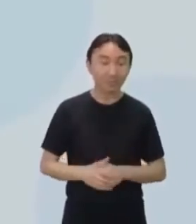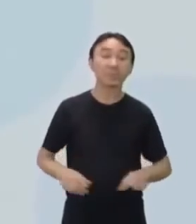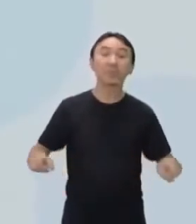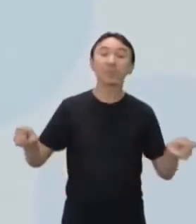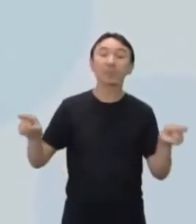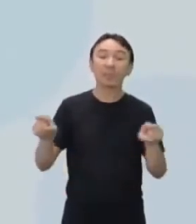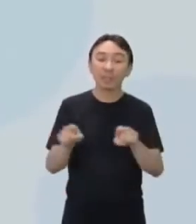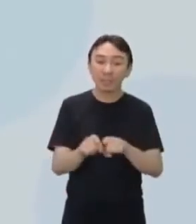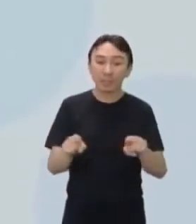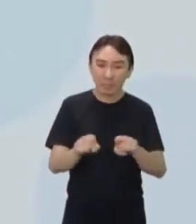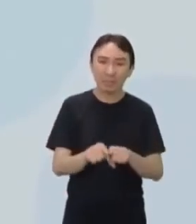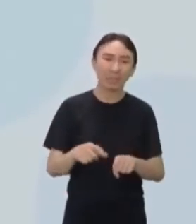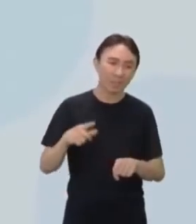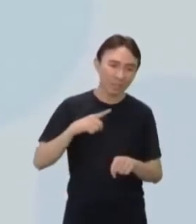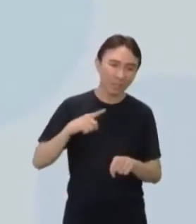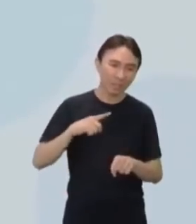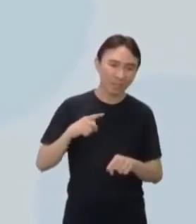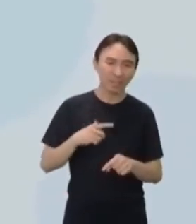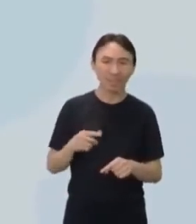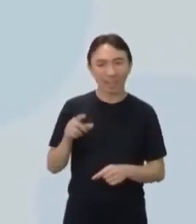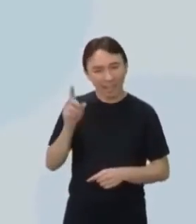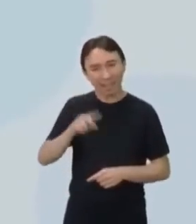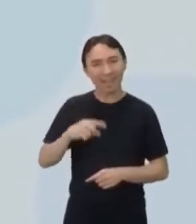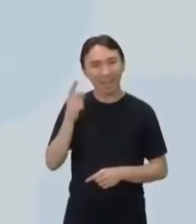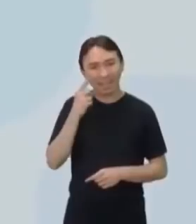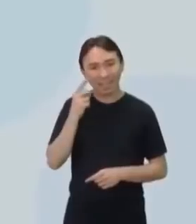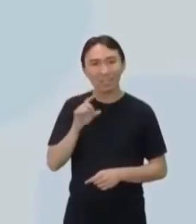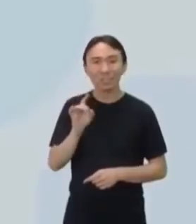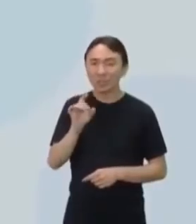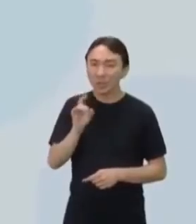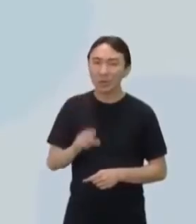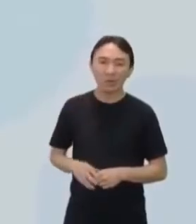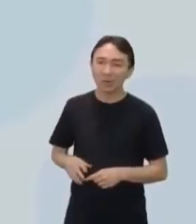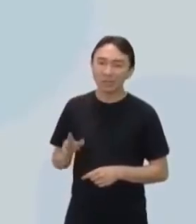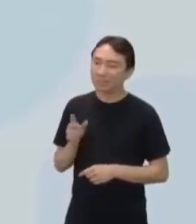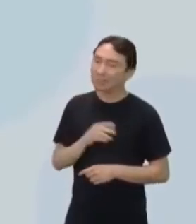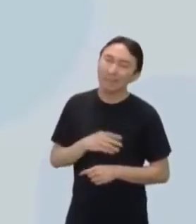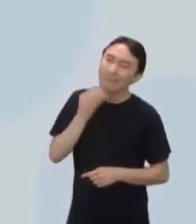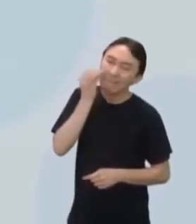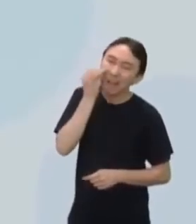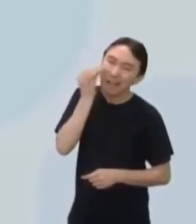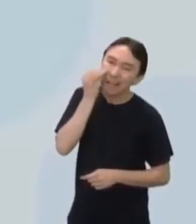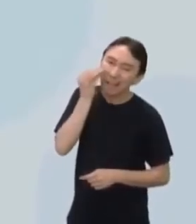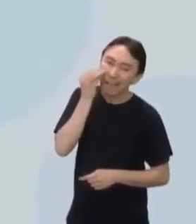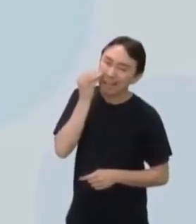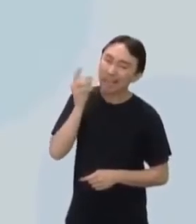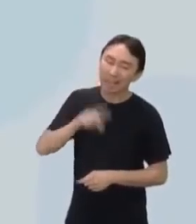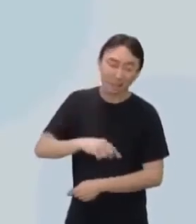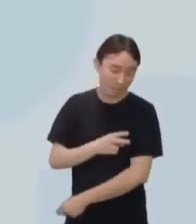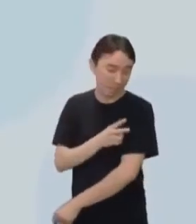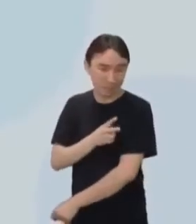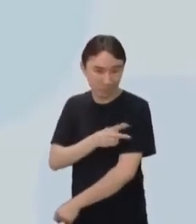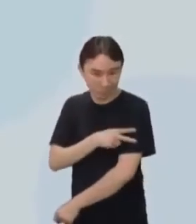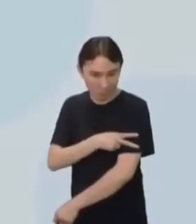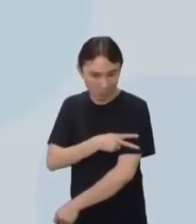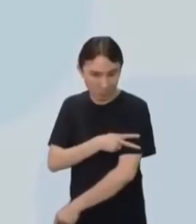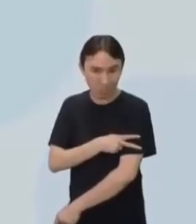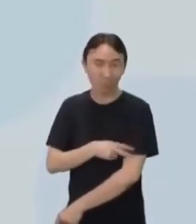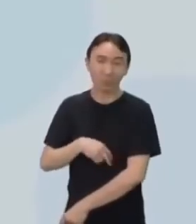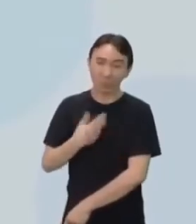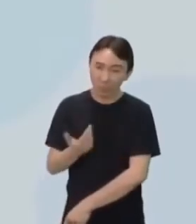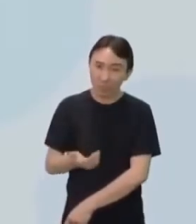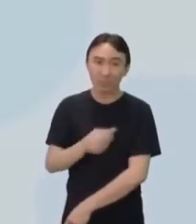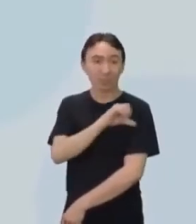uma aplicação amostral, tá bom? Que ela é para o 2º ano e o 9º ano do fundamental, ela vai avaliar a